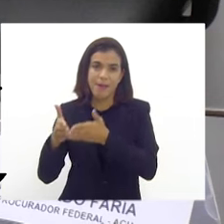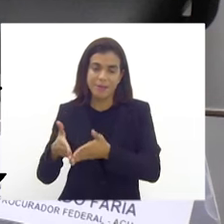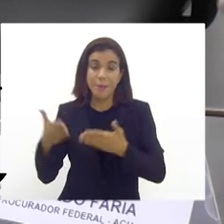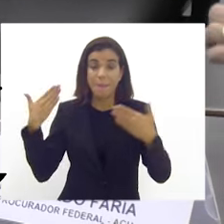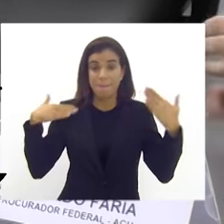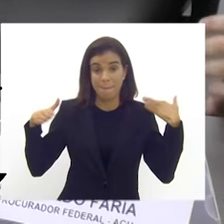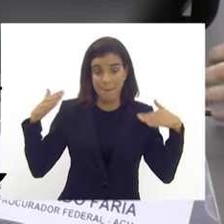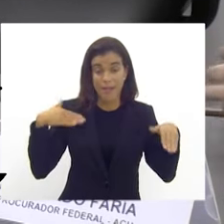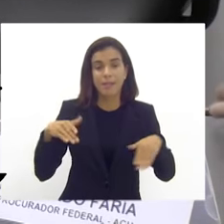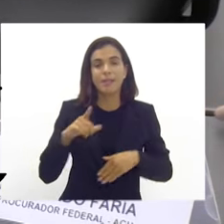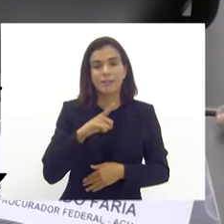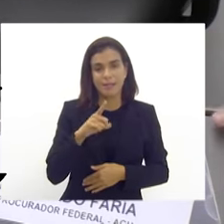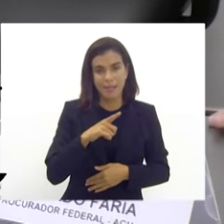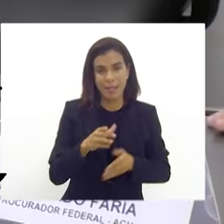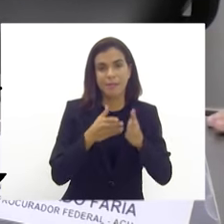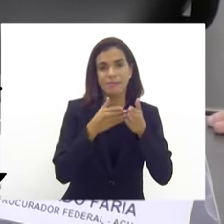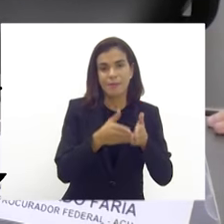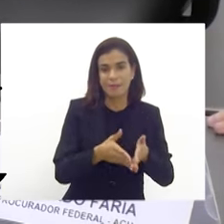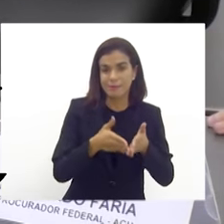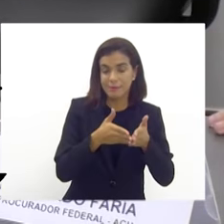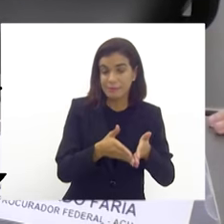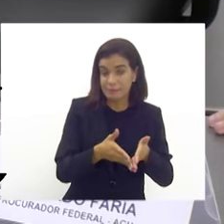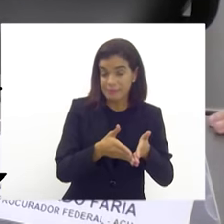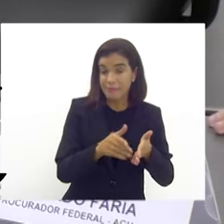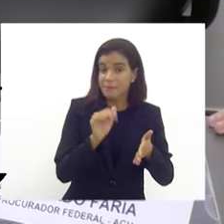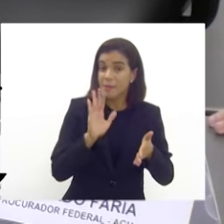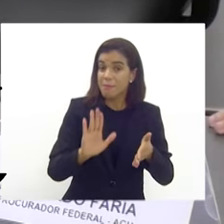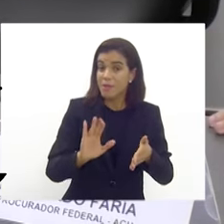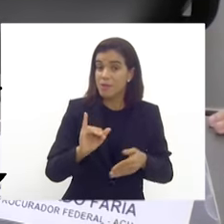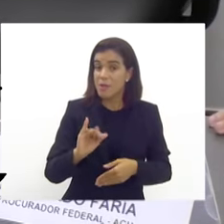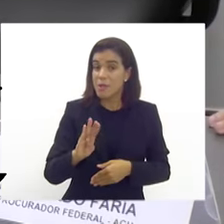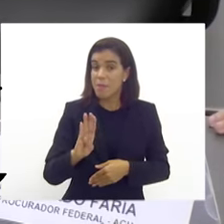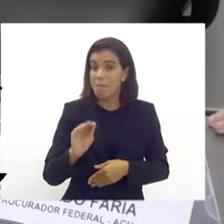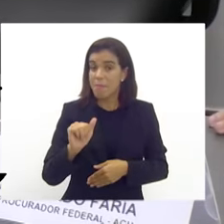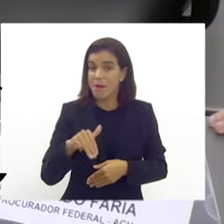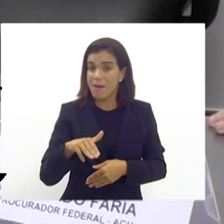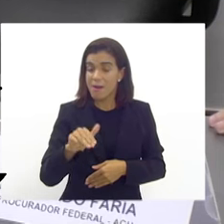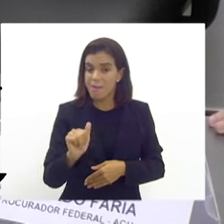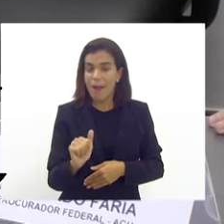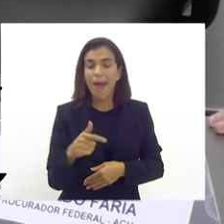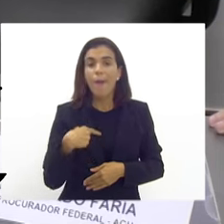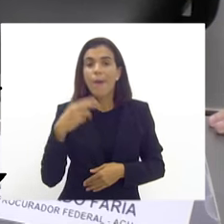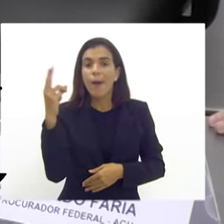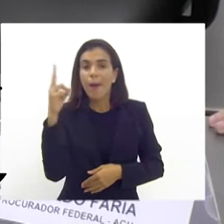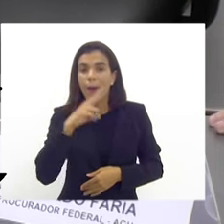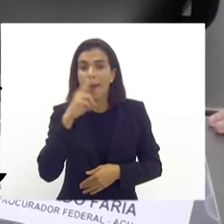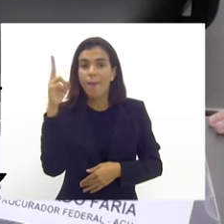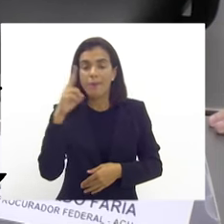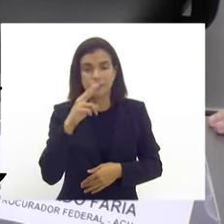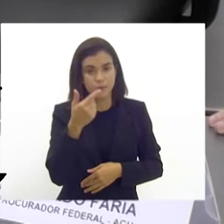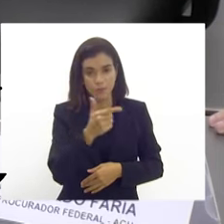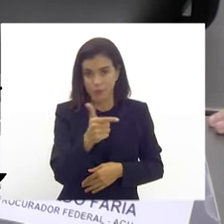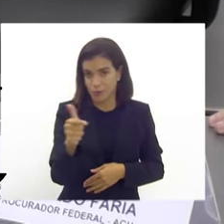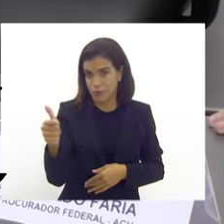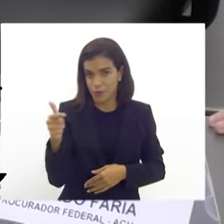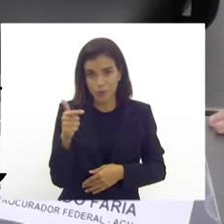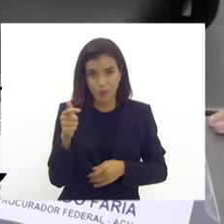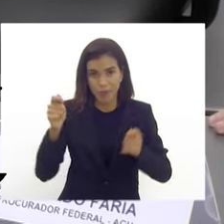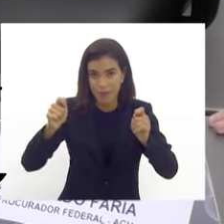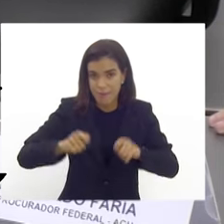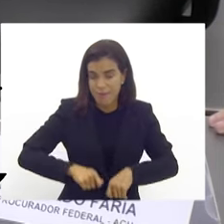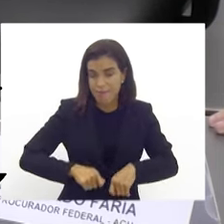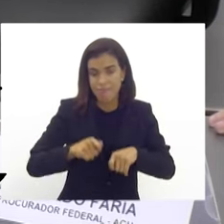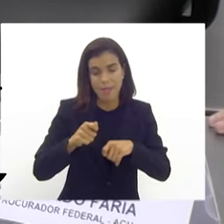da Capitania dos Portos que tem embarcação então o Ibama não tem a ocorreu uma emergência o Ibama não tem capacidade